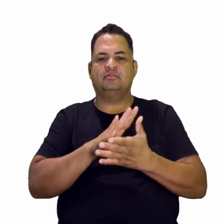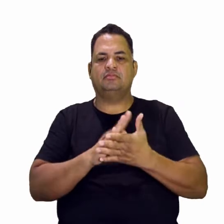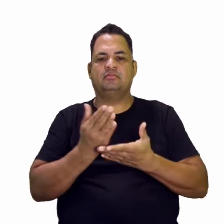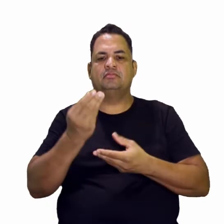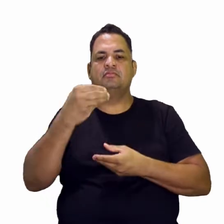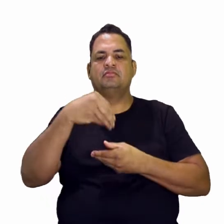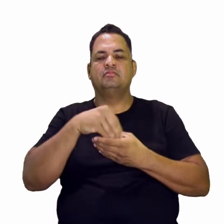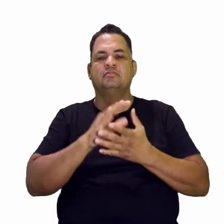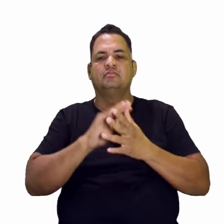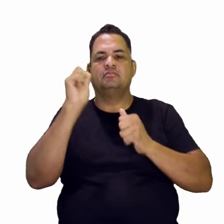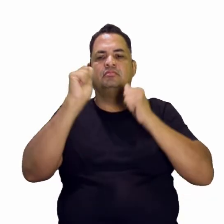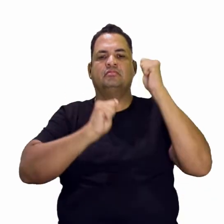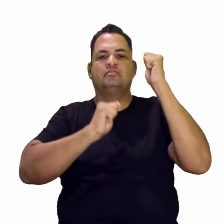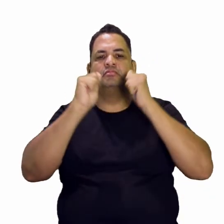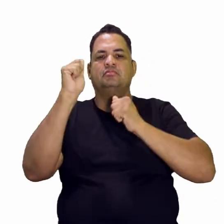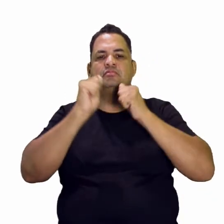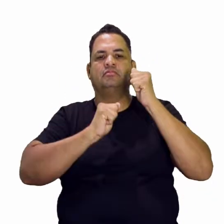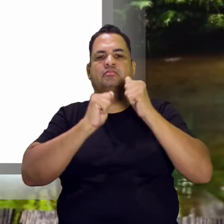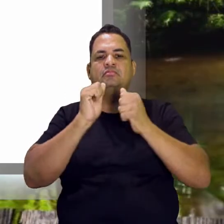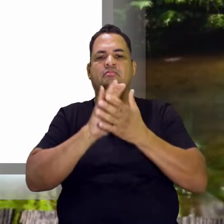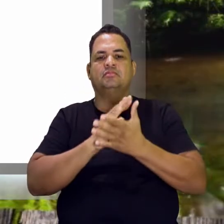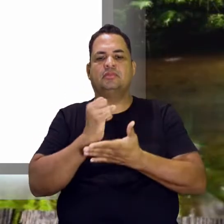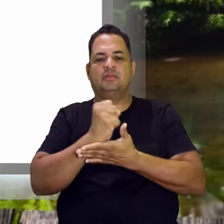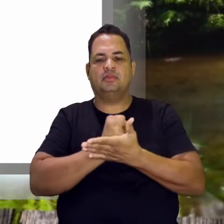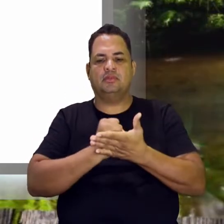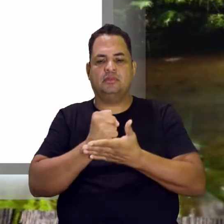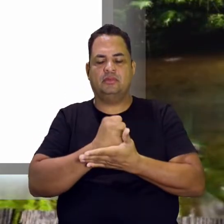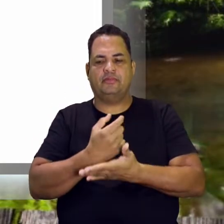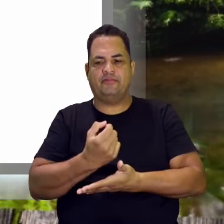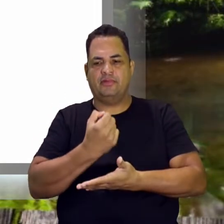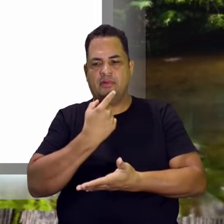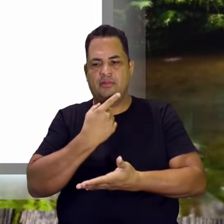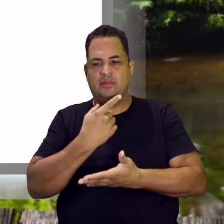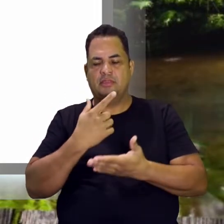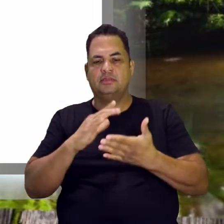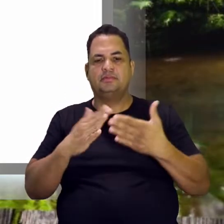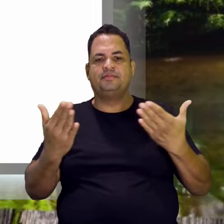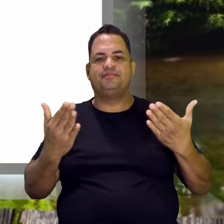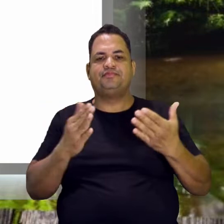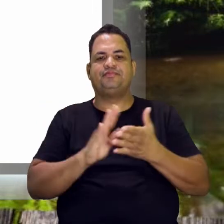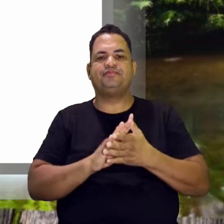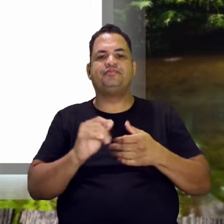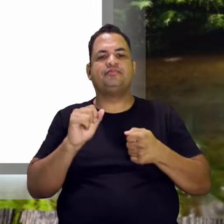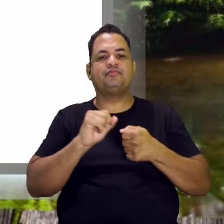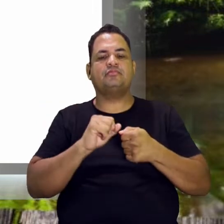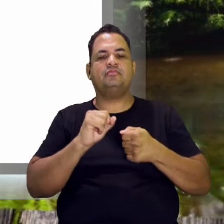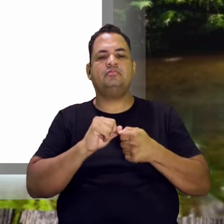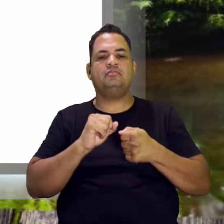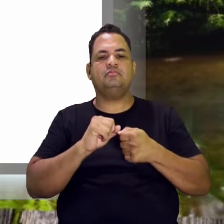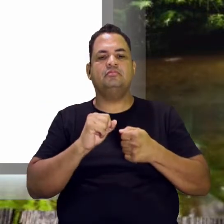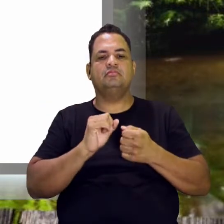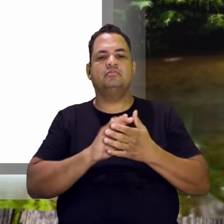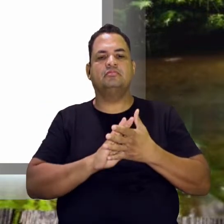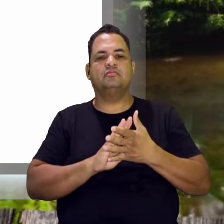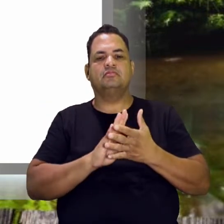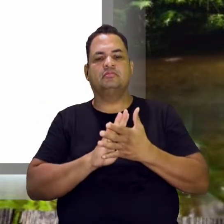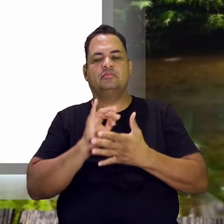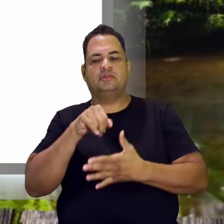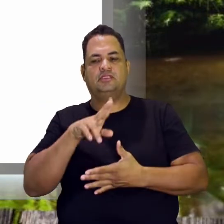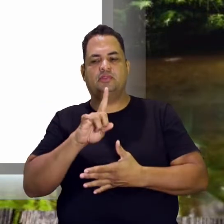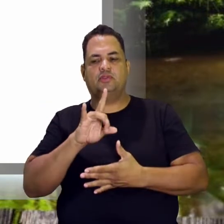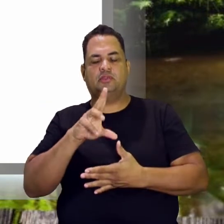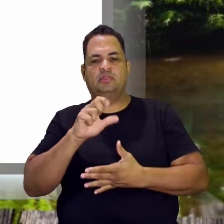nas indústrias de farmácias, tá? Para fabricação de insulina,